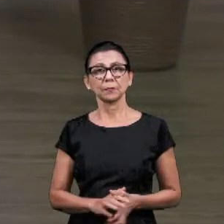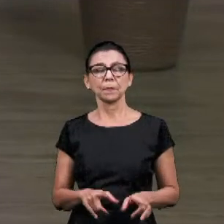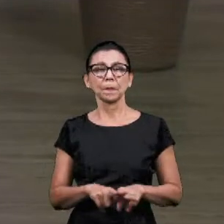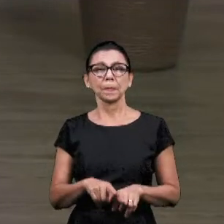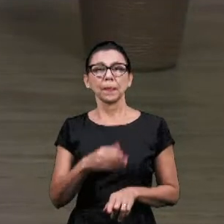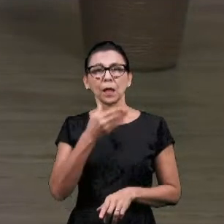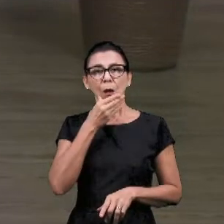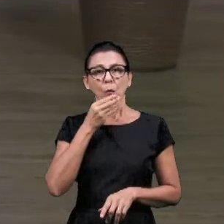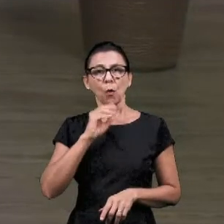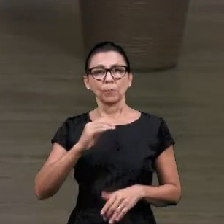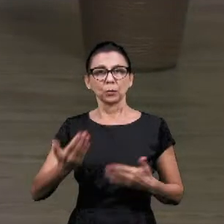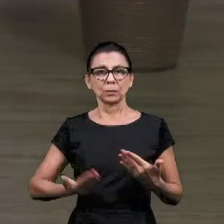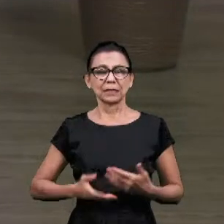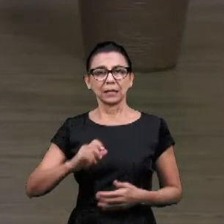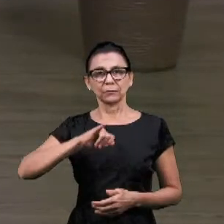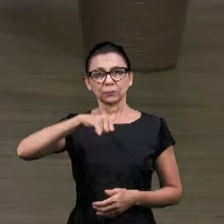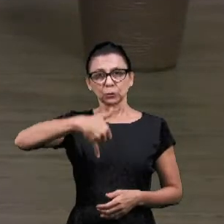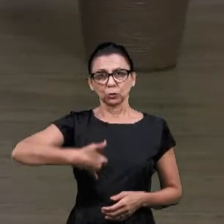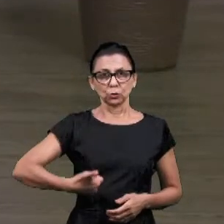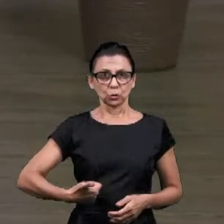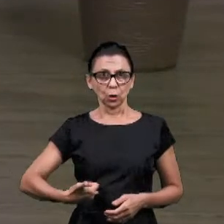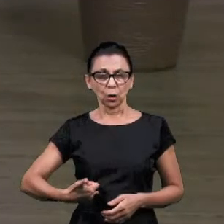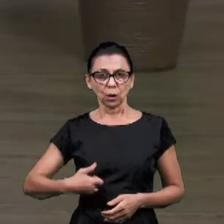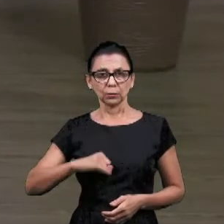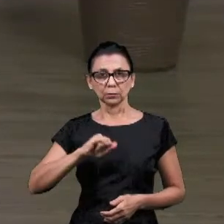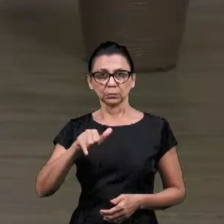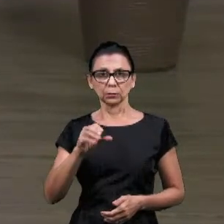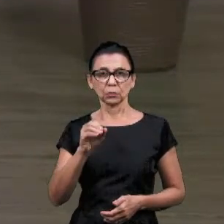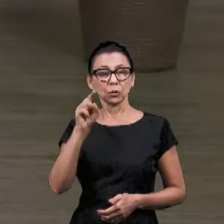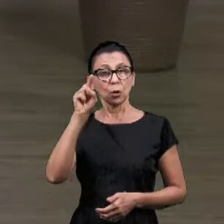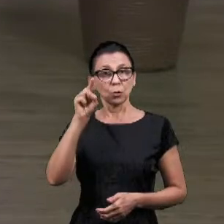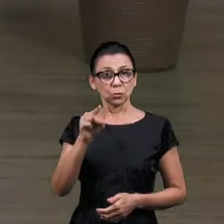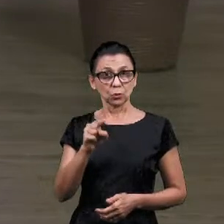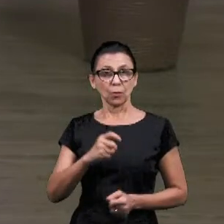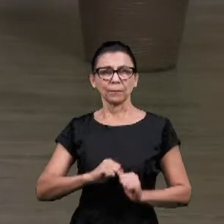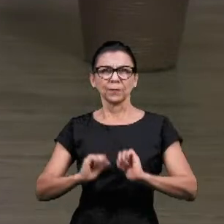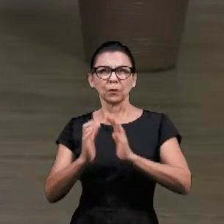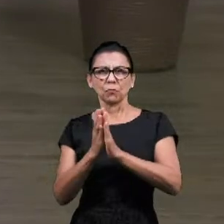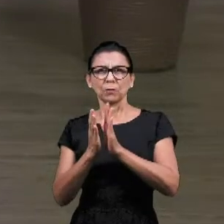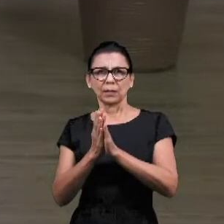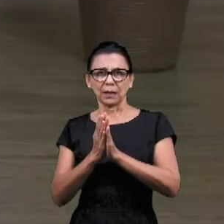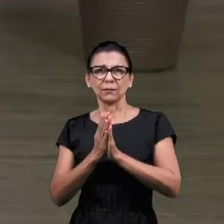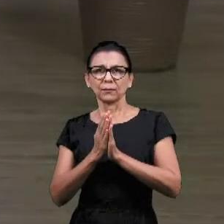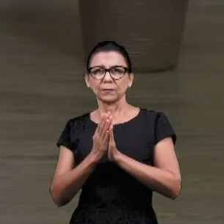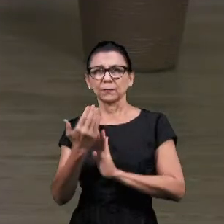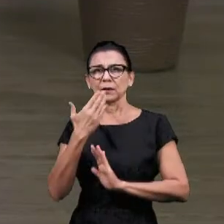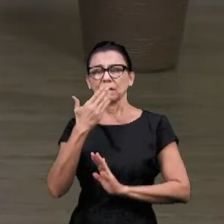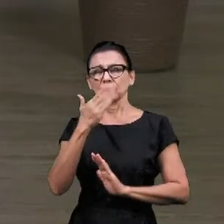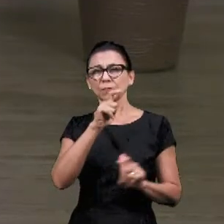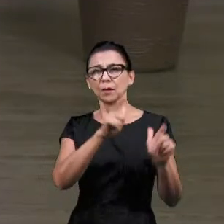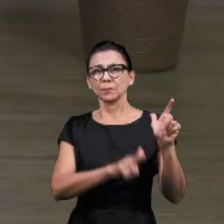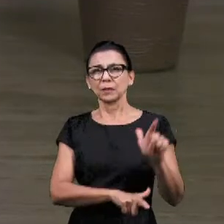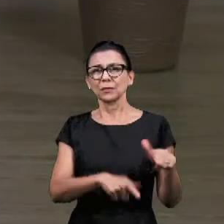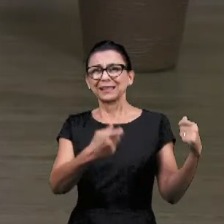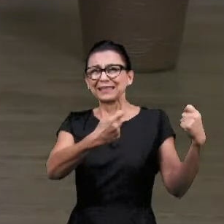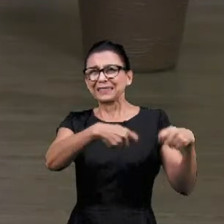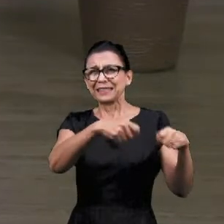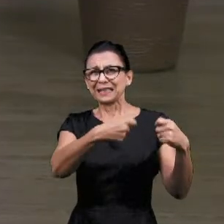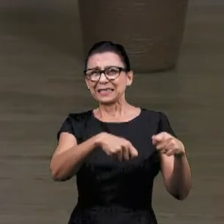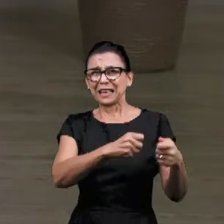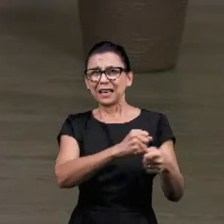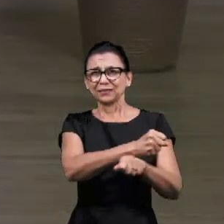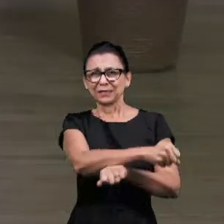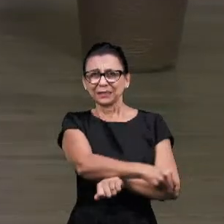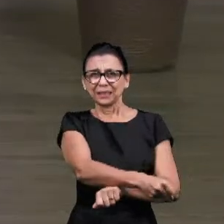Deus virou o cativeiro de Jó. Deus viu a necessidade isso, de Jó. Que e coisa, é isso que... A oração é um segredo, não é verdade, Josias?